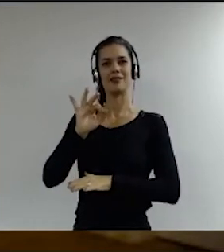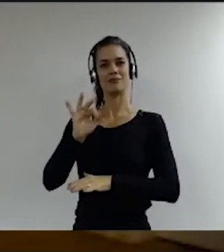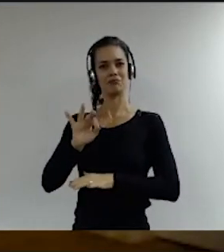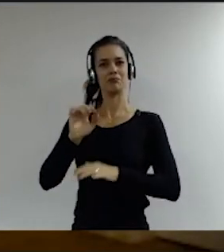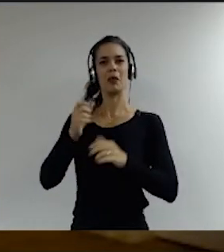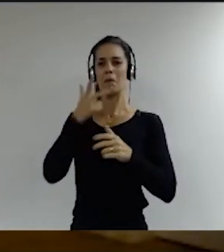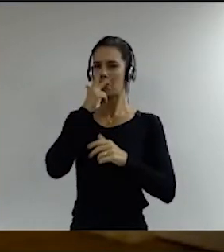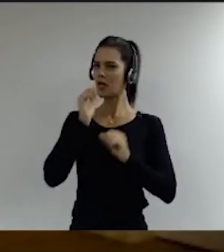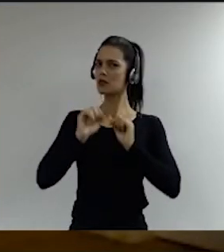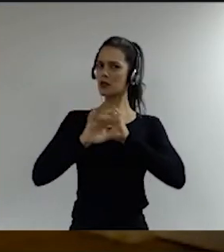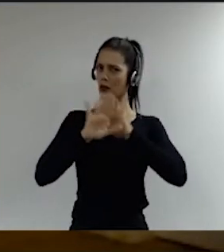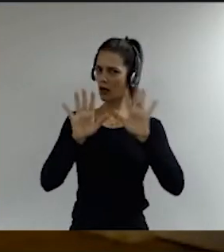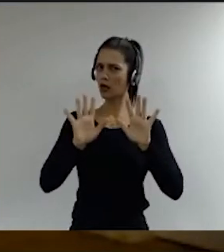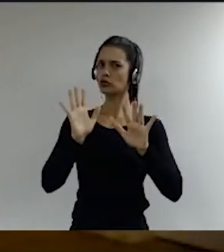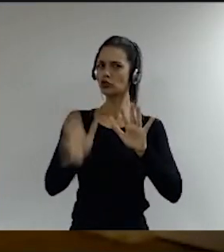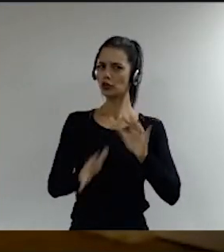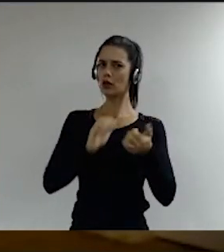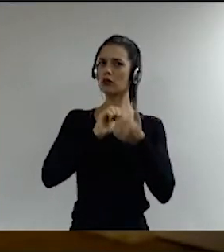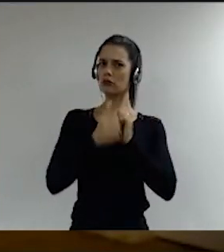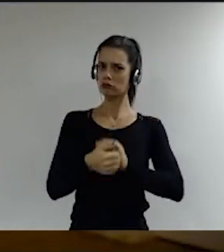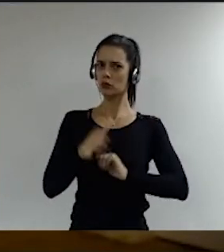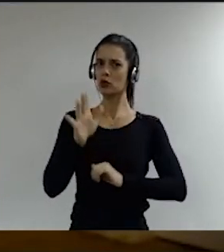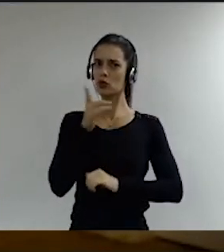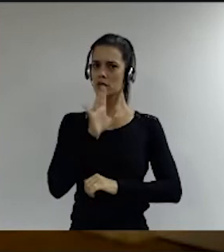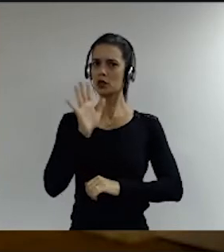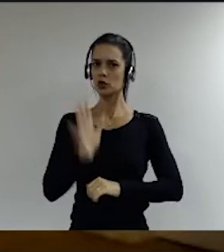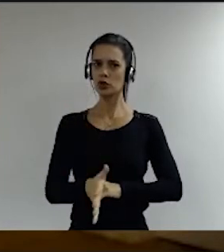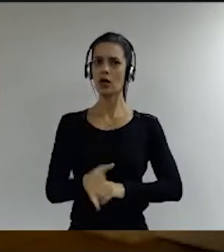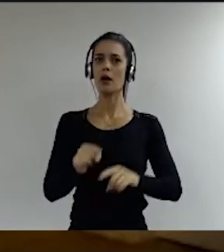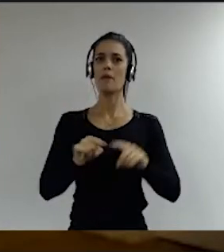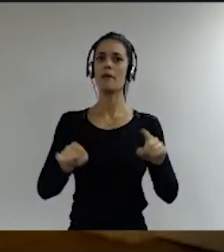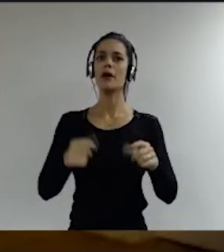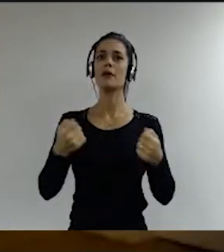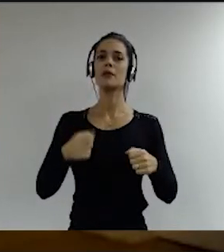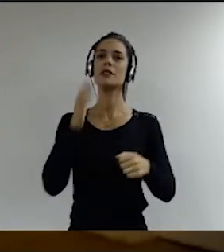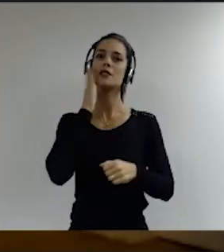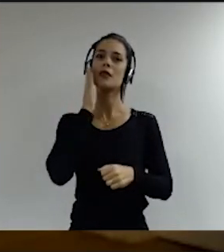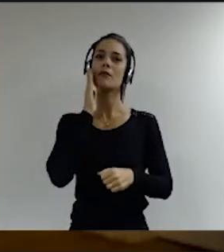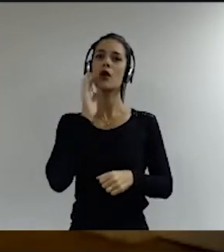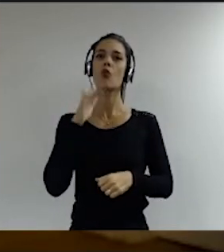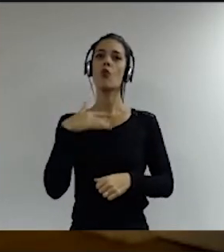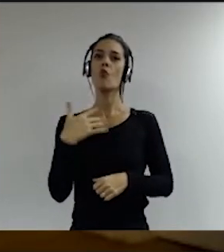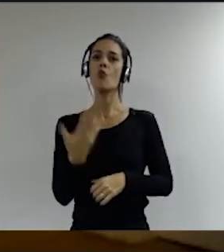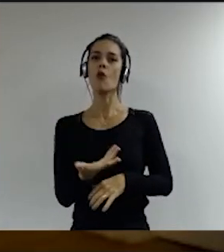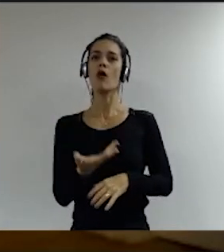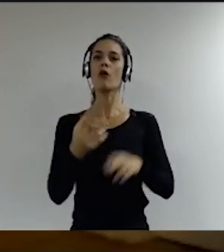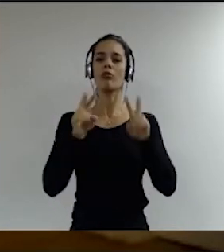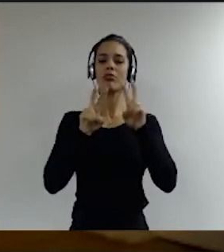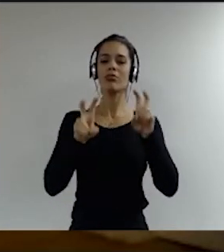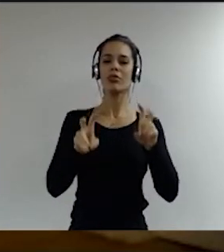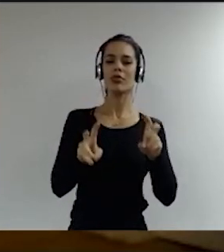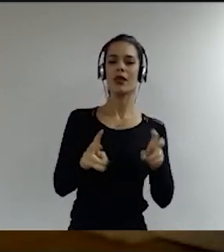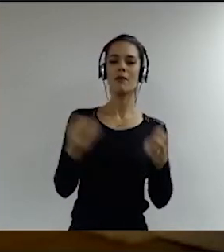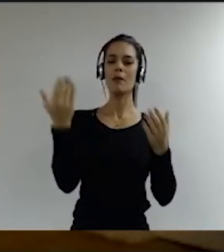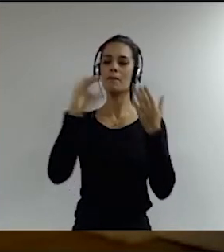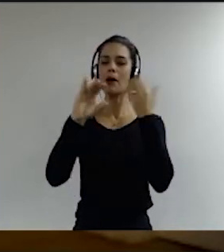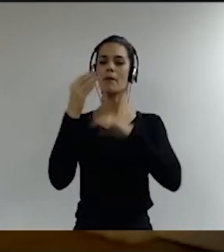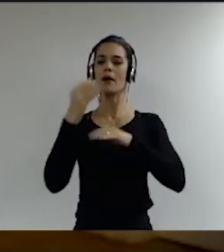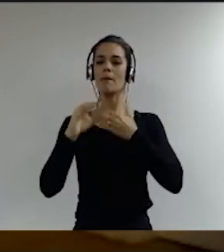bem. E que temos que discutir que matérias devemos colocar nas sessões